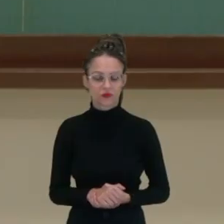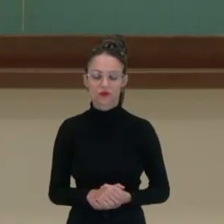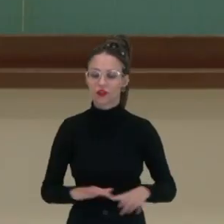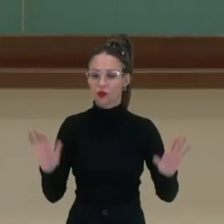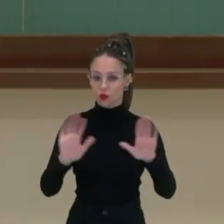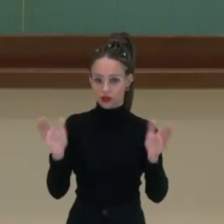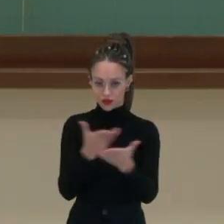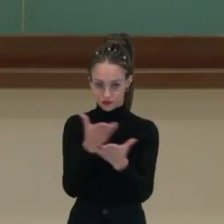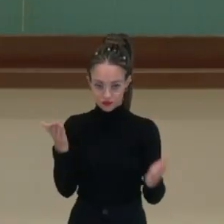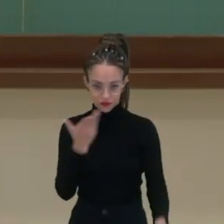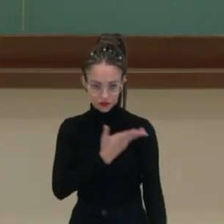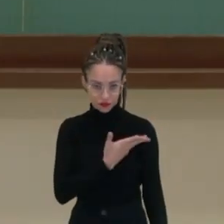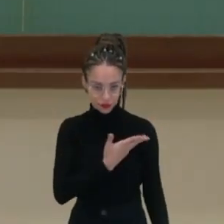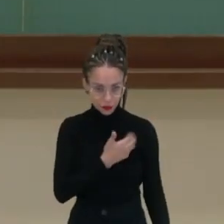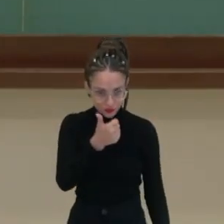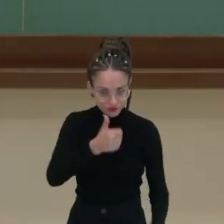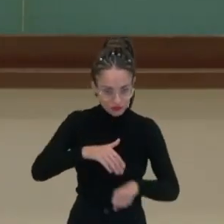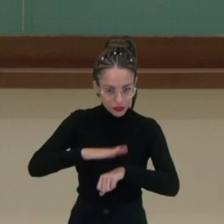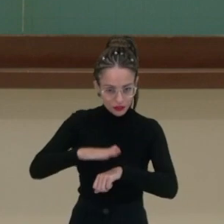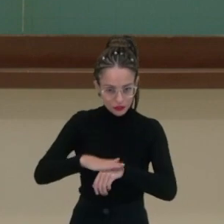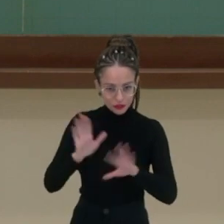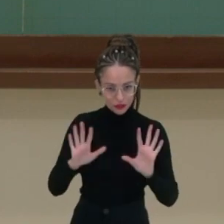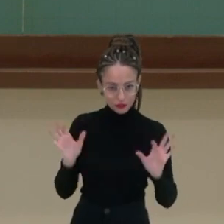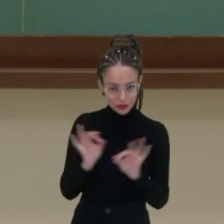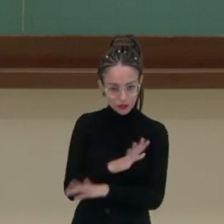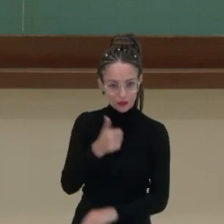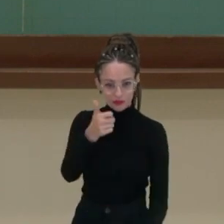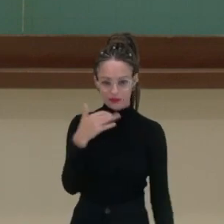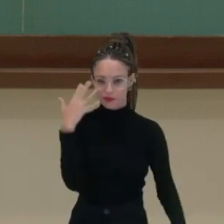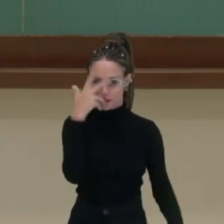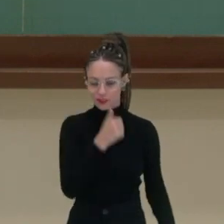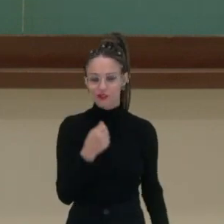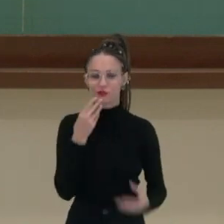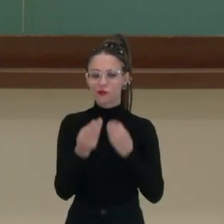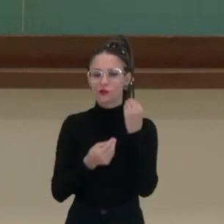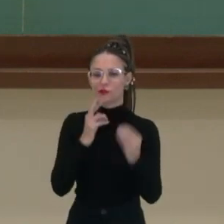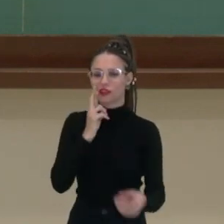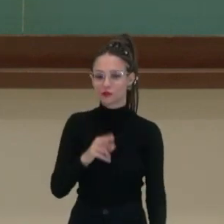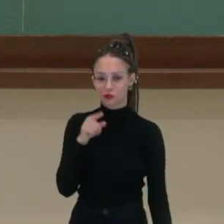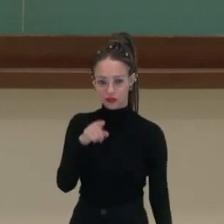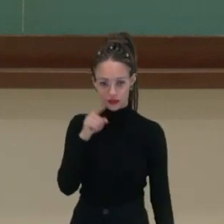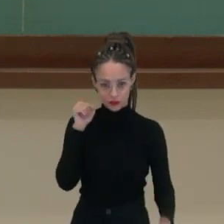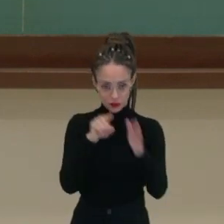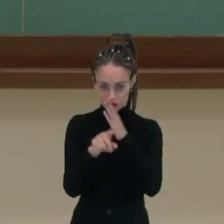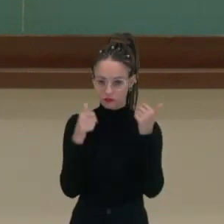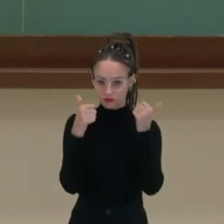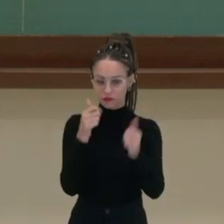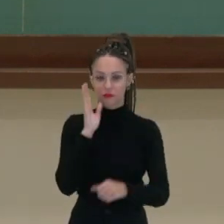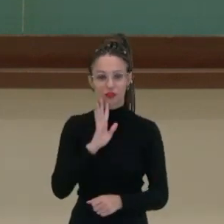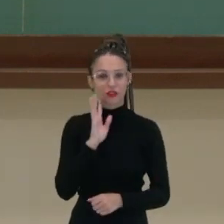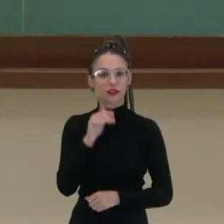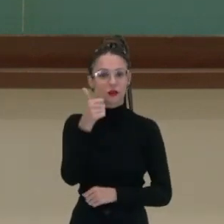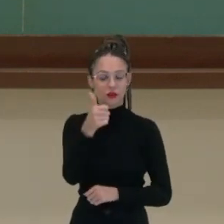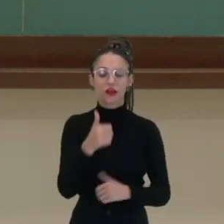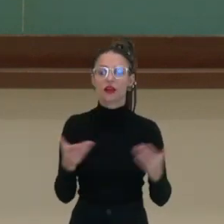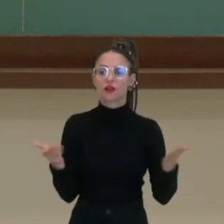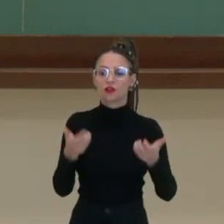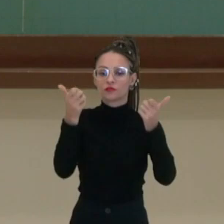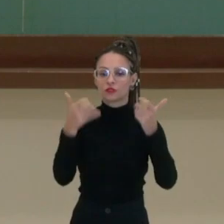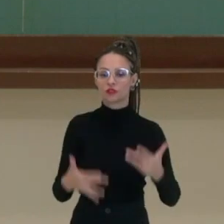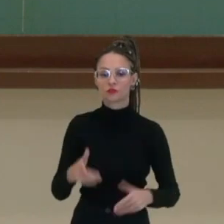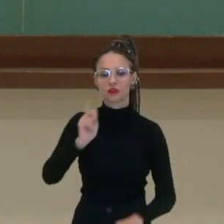Olá, meus amigos, deu tempo? Viram lá bonitinho como é que é responder essa questão? Bem bacana, né? Vamos falar um pouquinho então